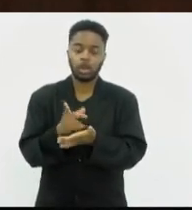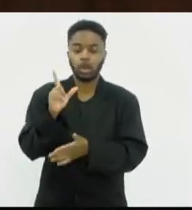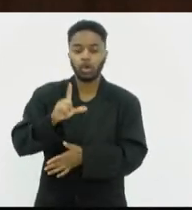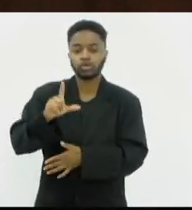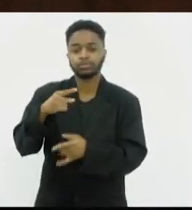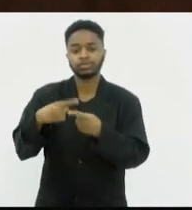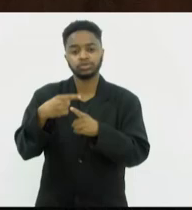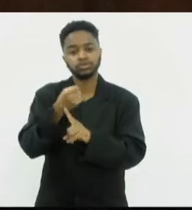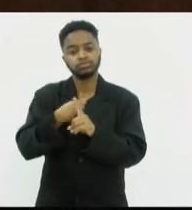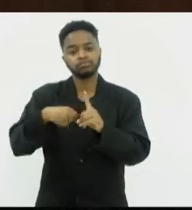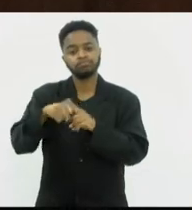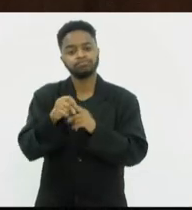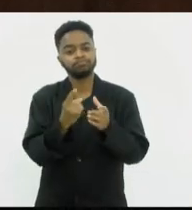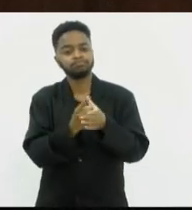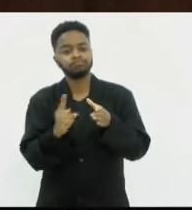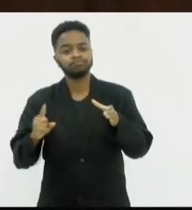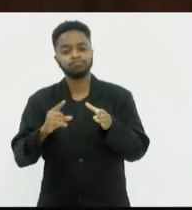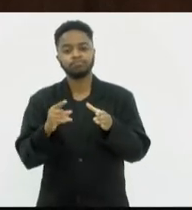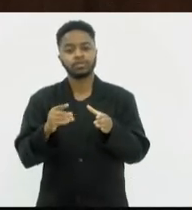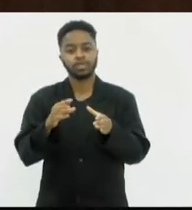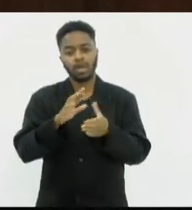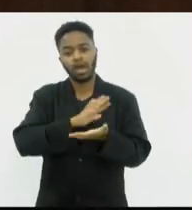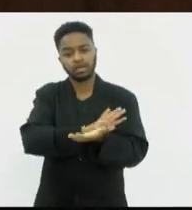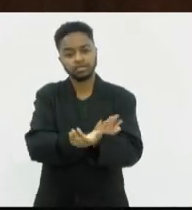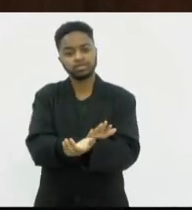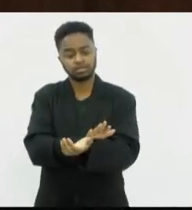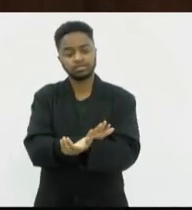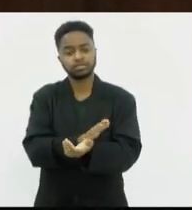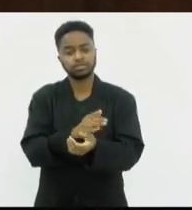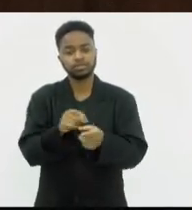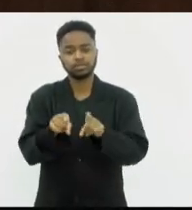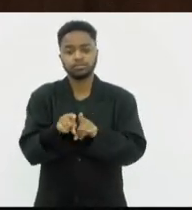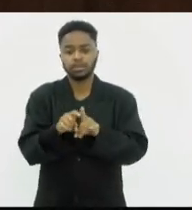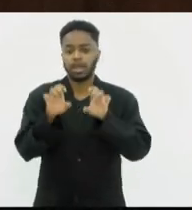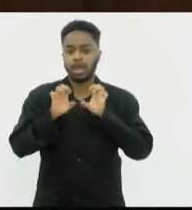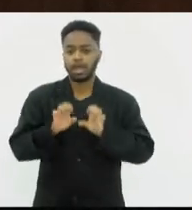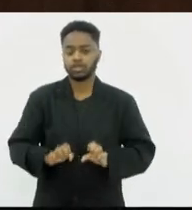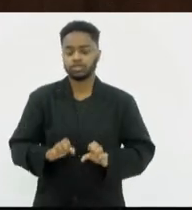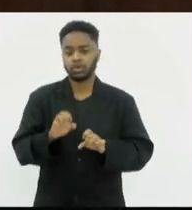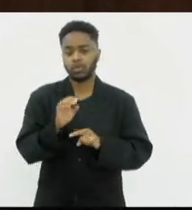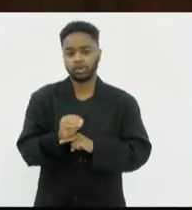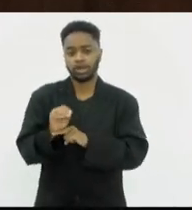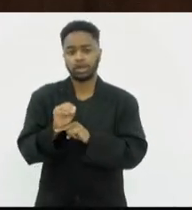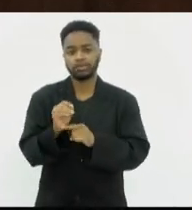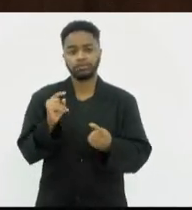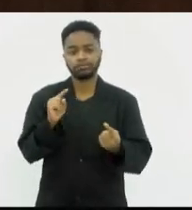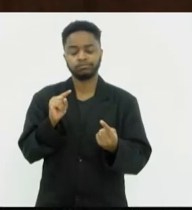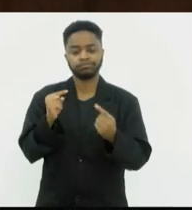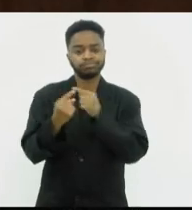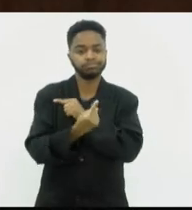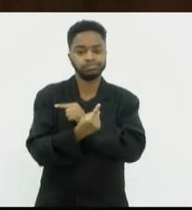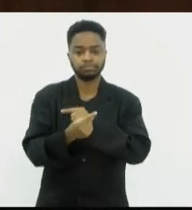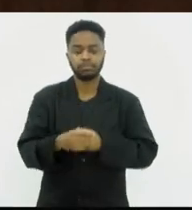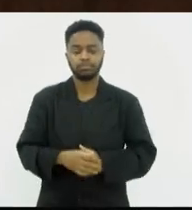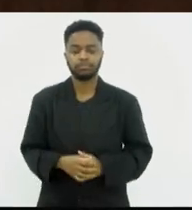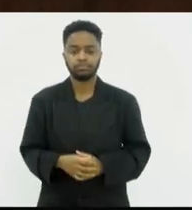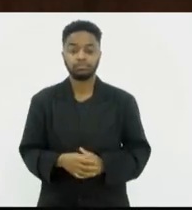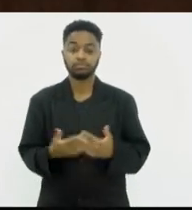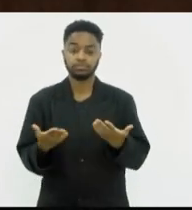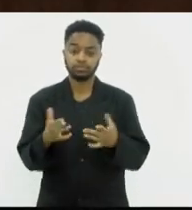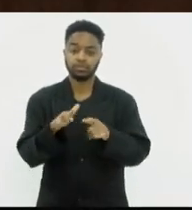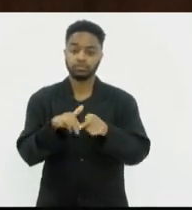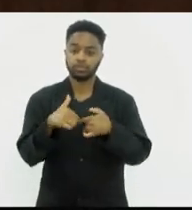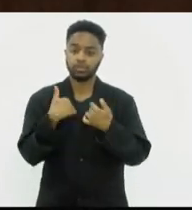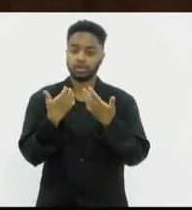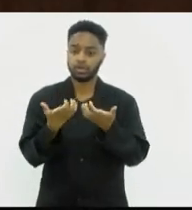excludente, é muito predatória, é muito racista. E a ética do cuidado inverte essa equação. Portanto, queria dar